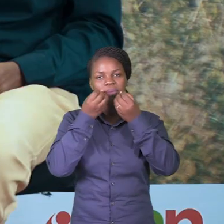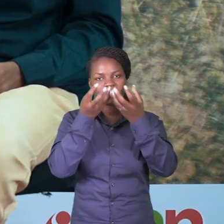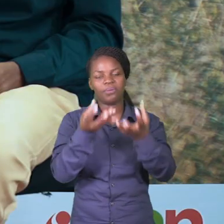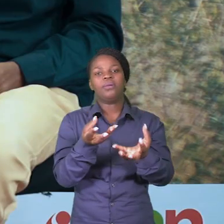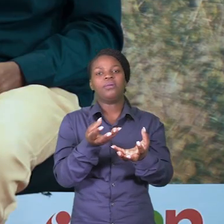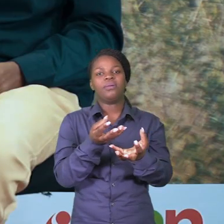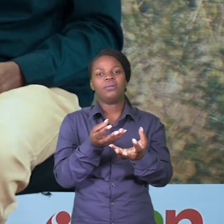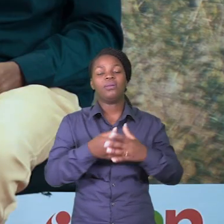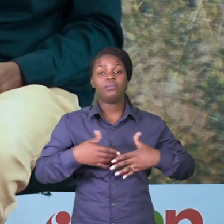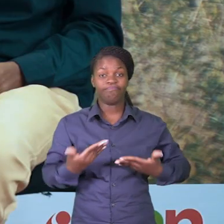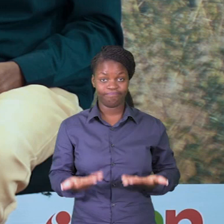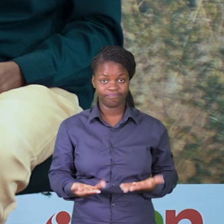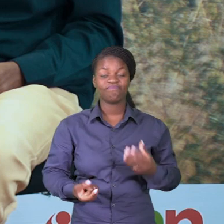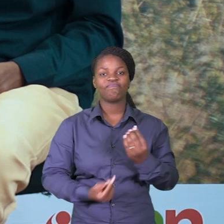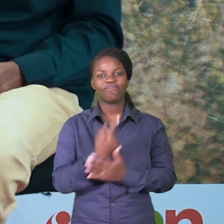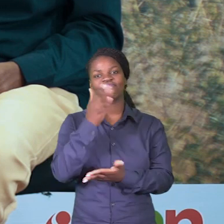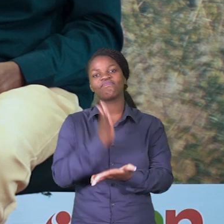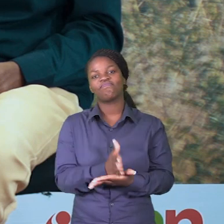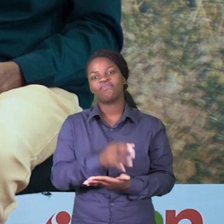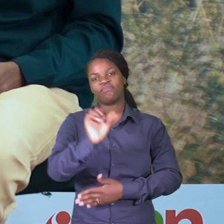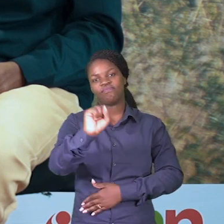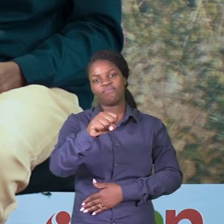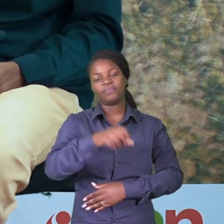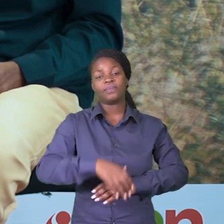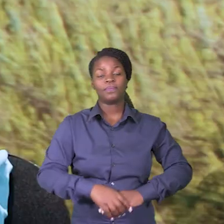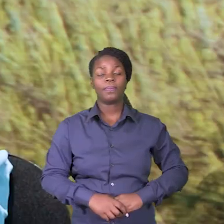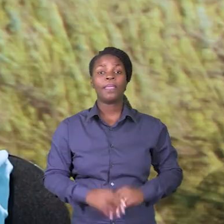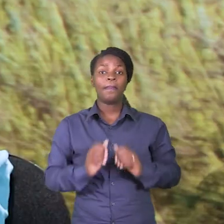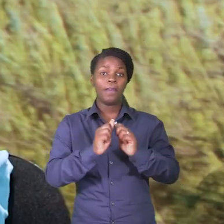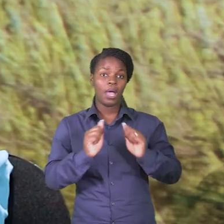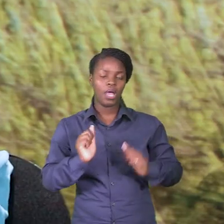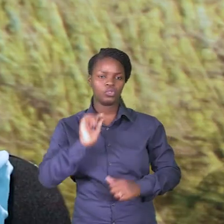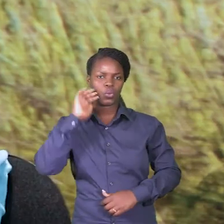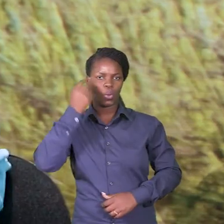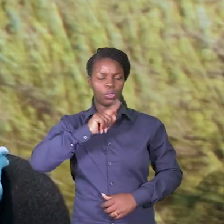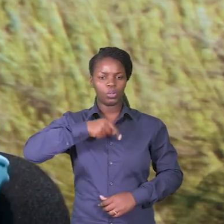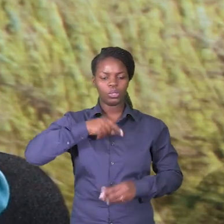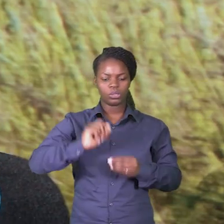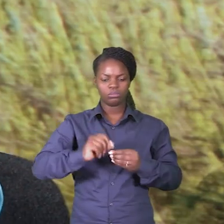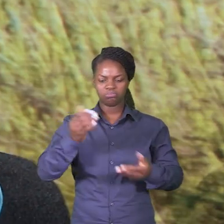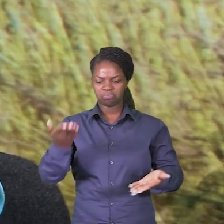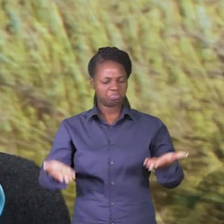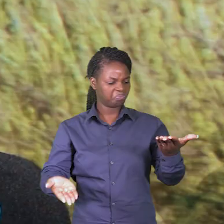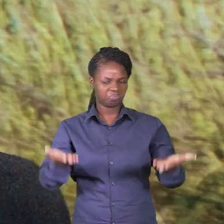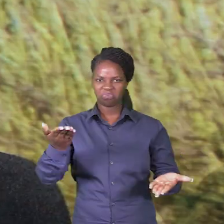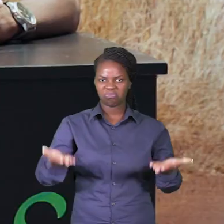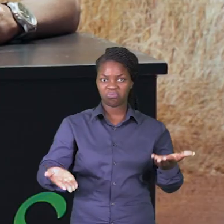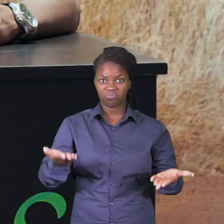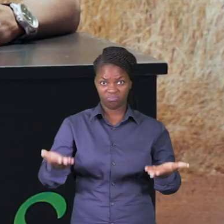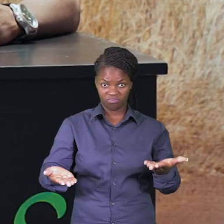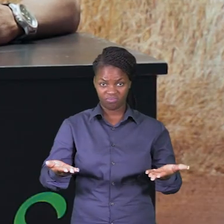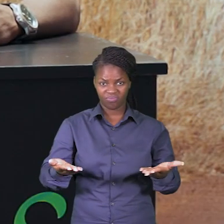baixos é o que está a acontecer na verdade ah embora se nós fizermos uma comparação para